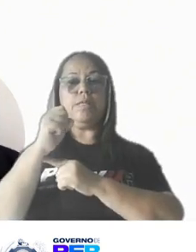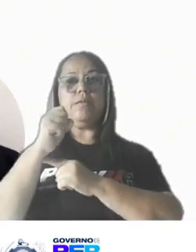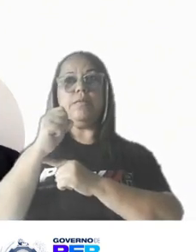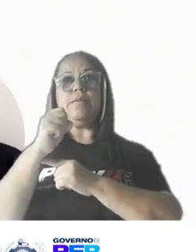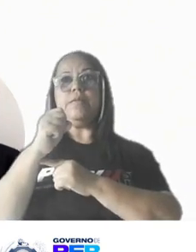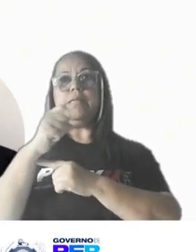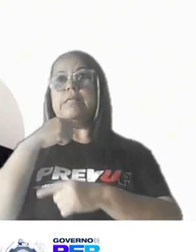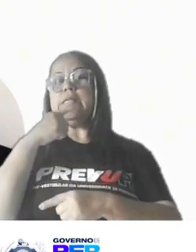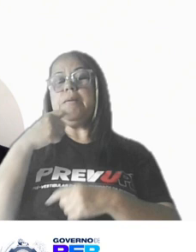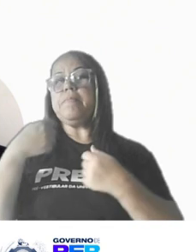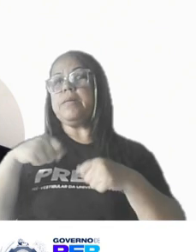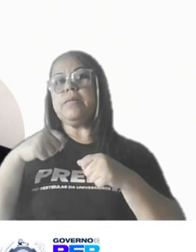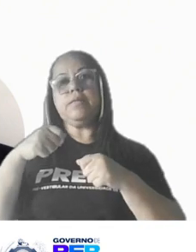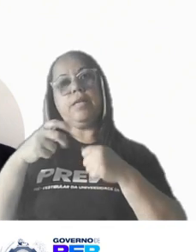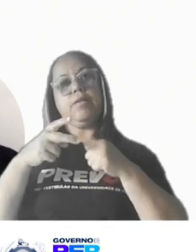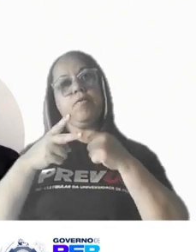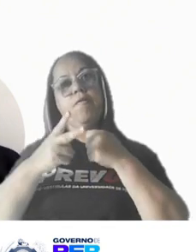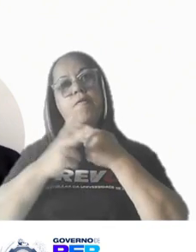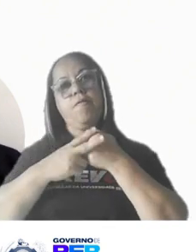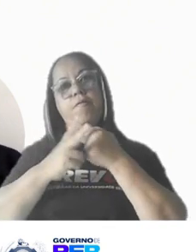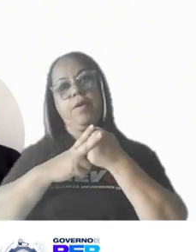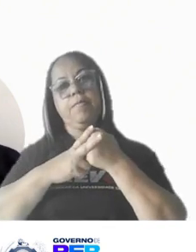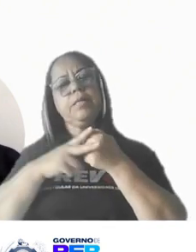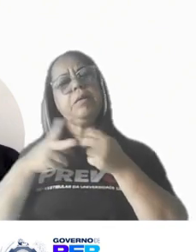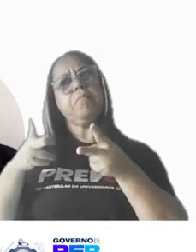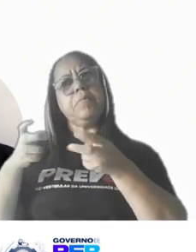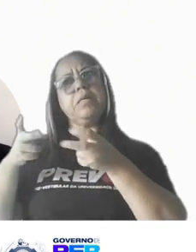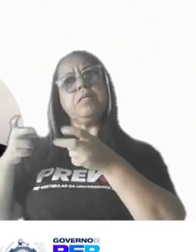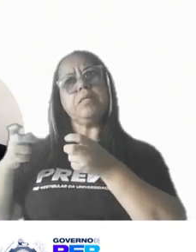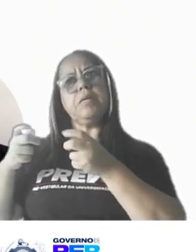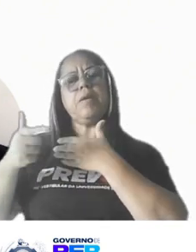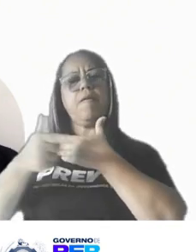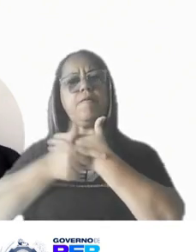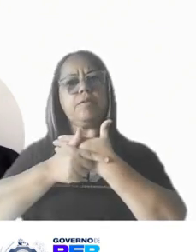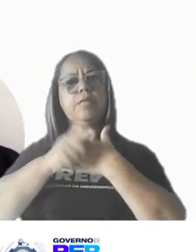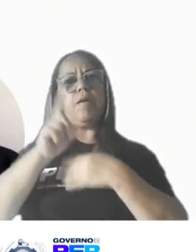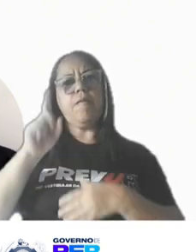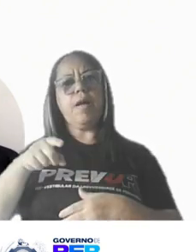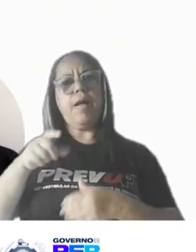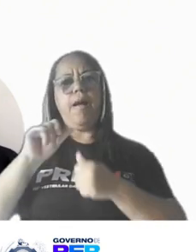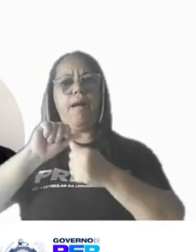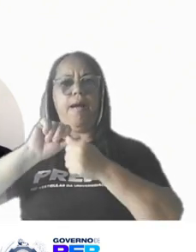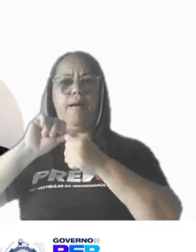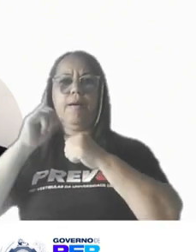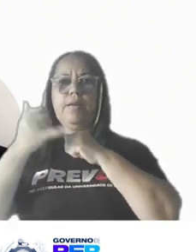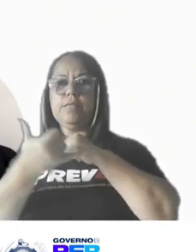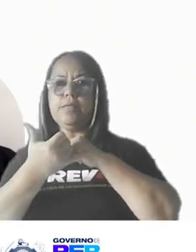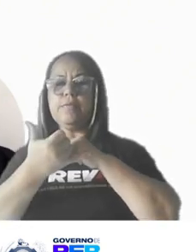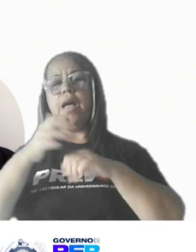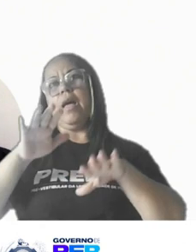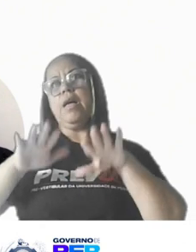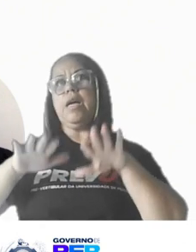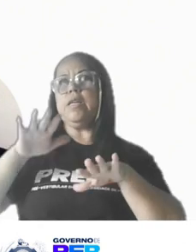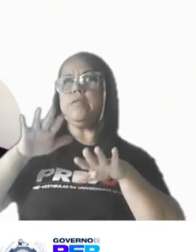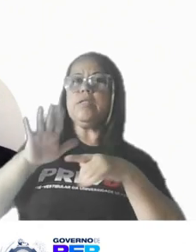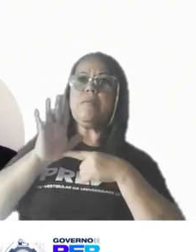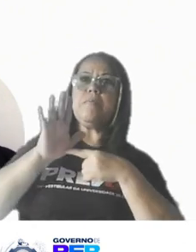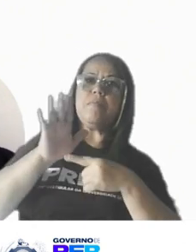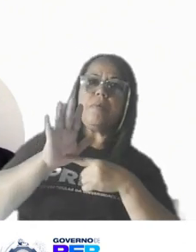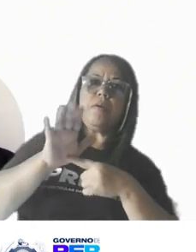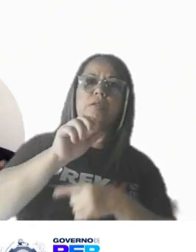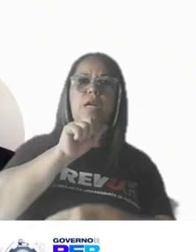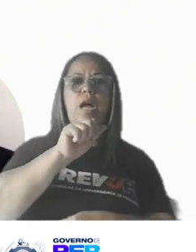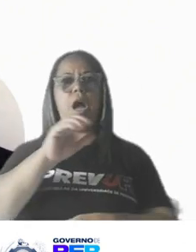intermediação de um verbo. Logo, constata-se que a sua função é estritamente adjetiva. Ora, representada pelos